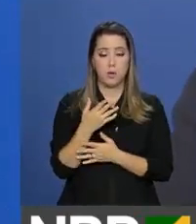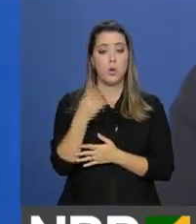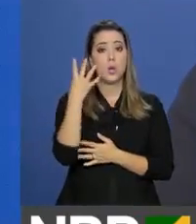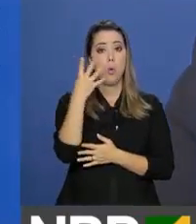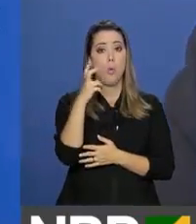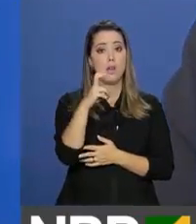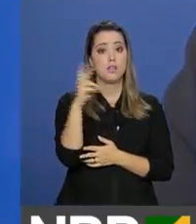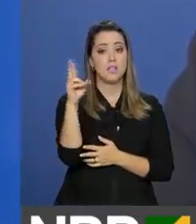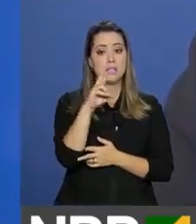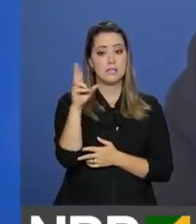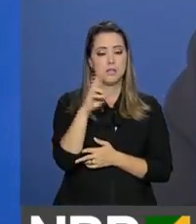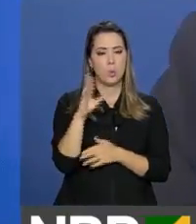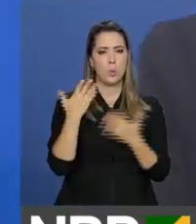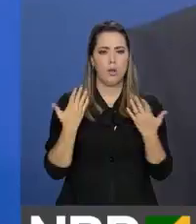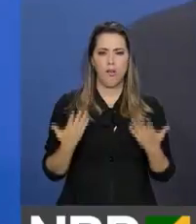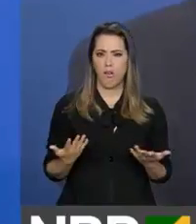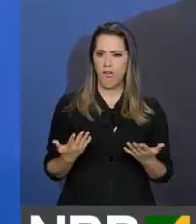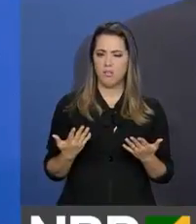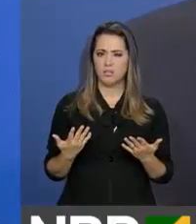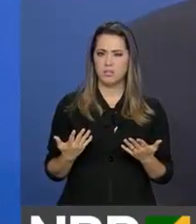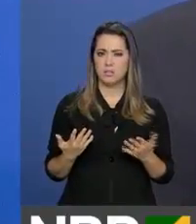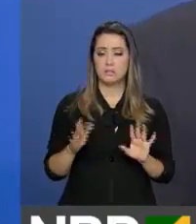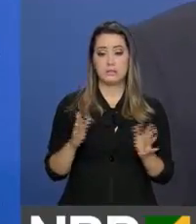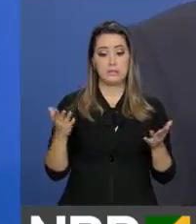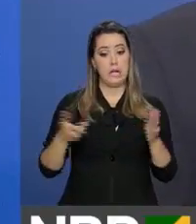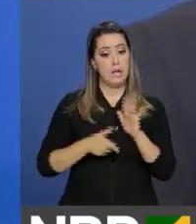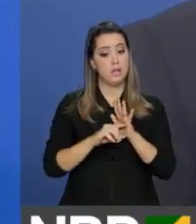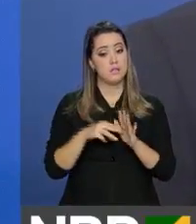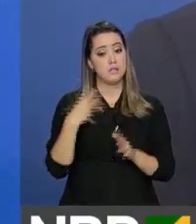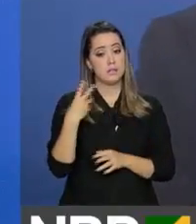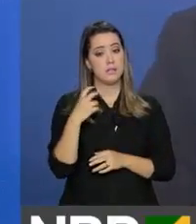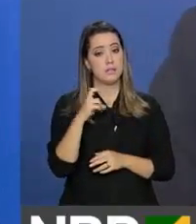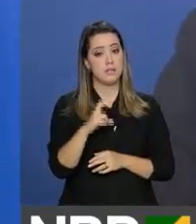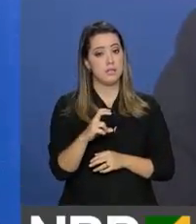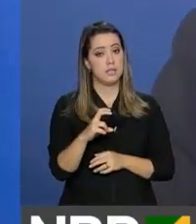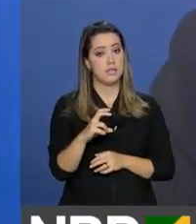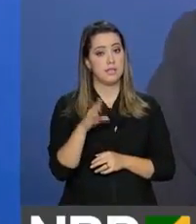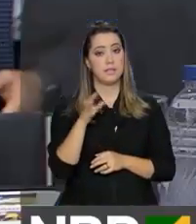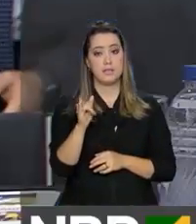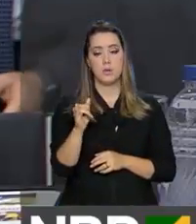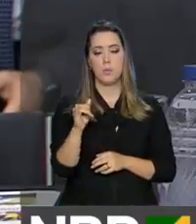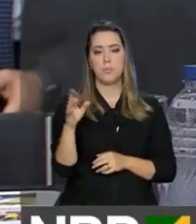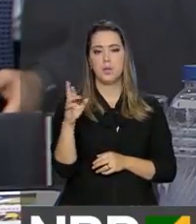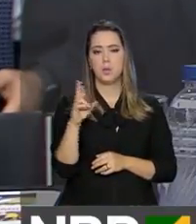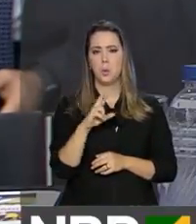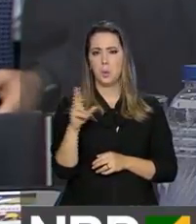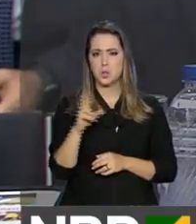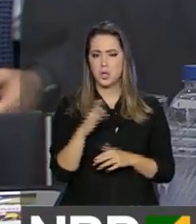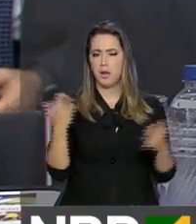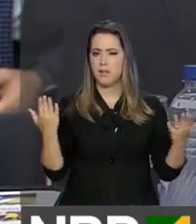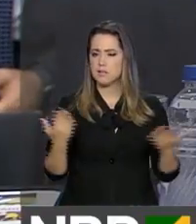O patrimônio que antes valia 35 bilhões passou a